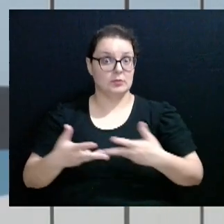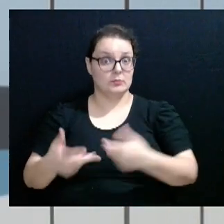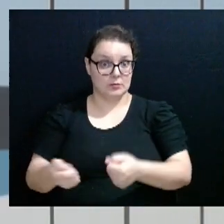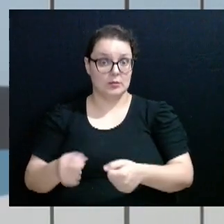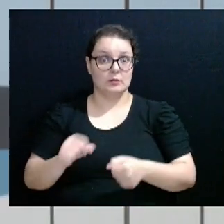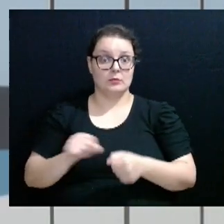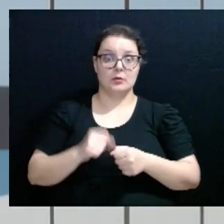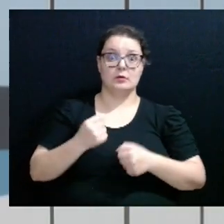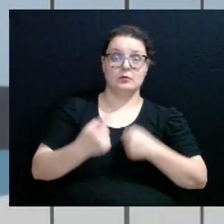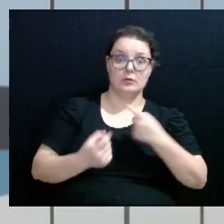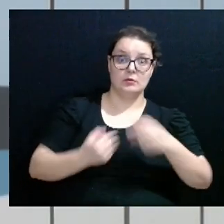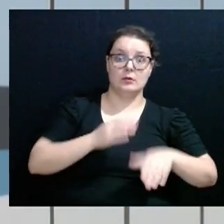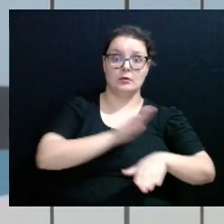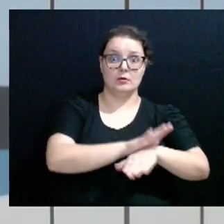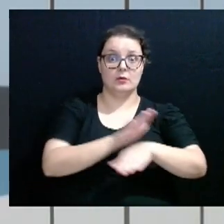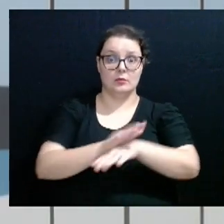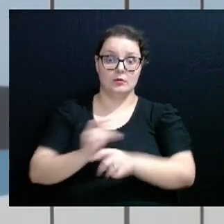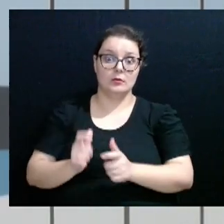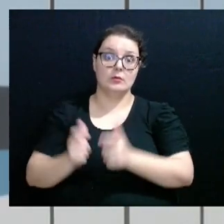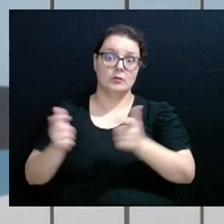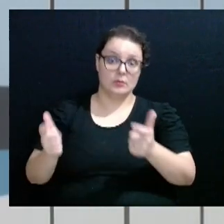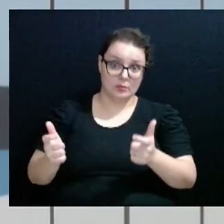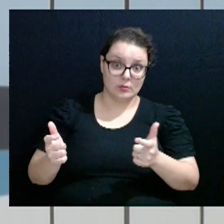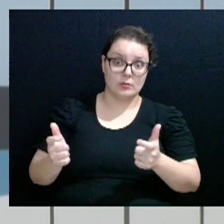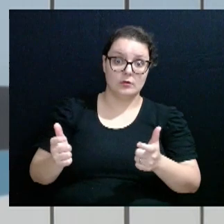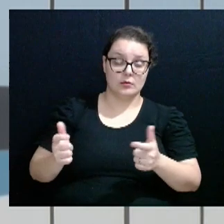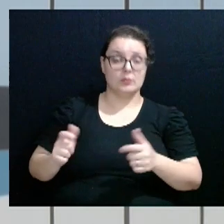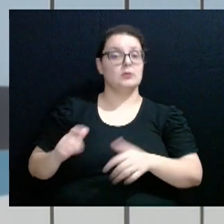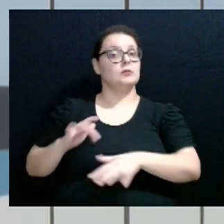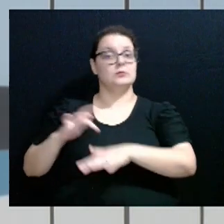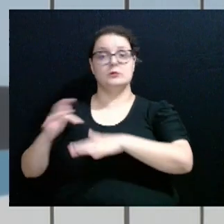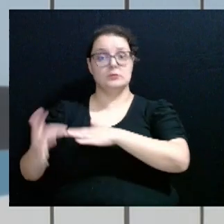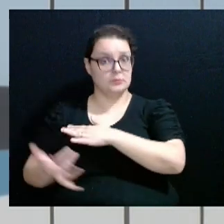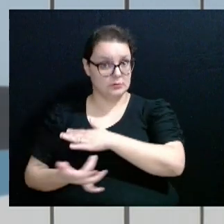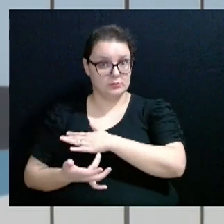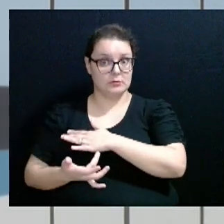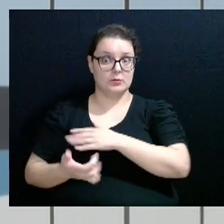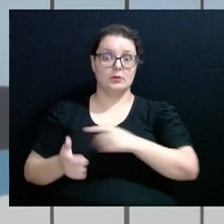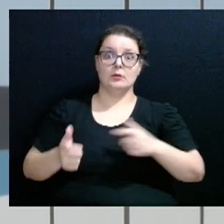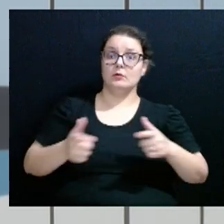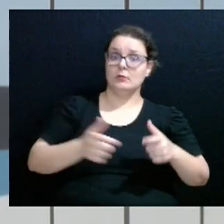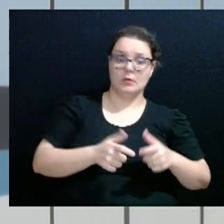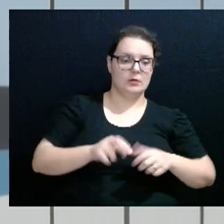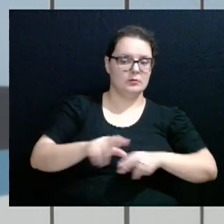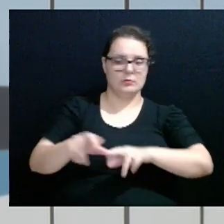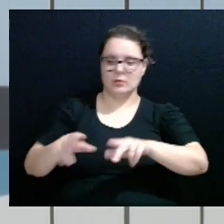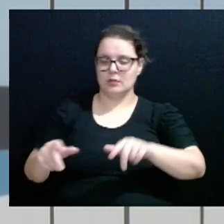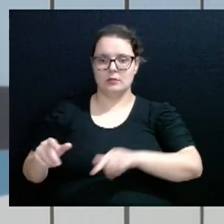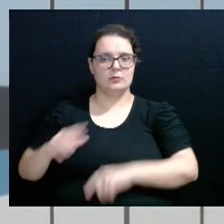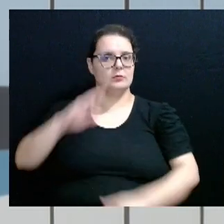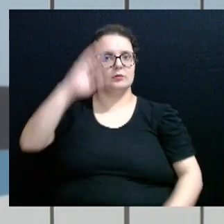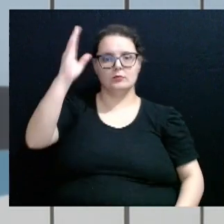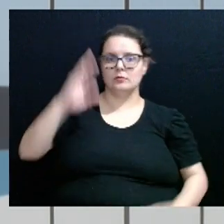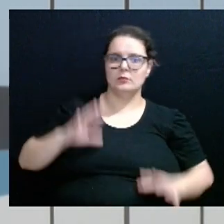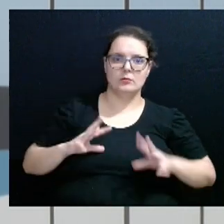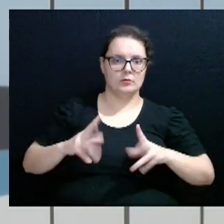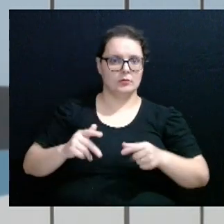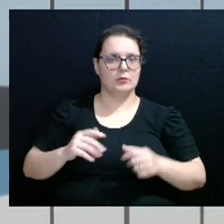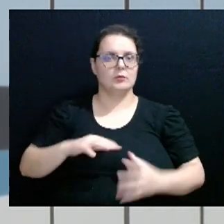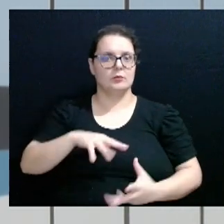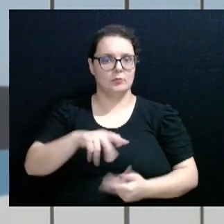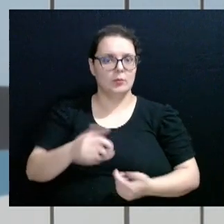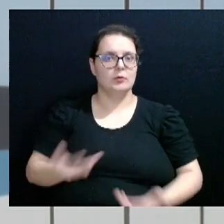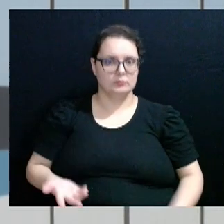com grandes veículos, pequenos veículos, veículos de diversas partes do Brasil. Então a gente sente, ao receber